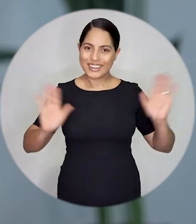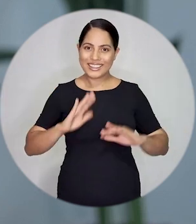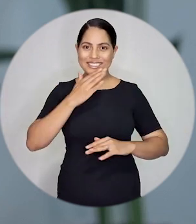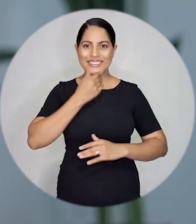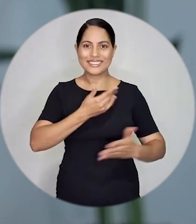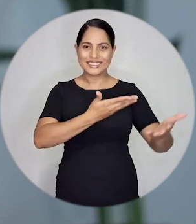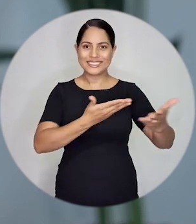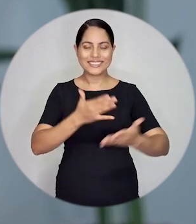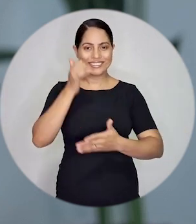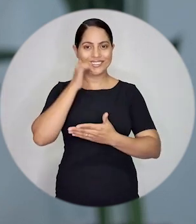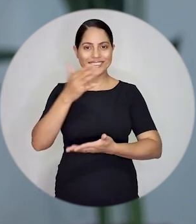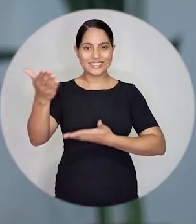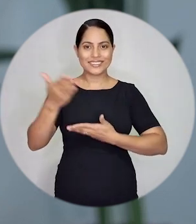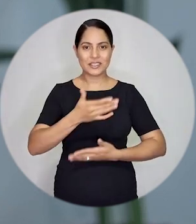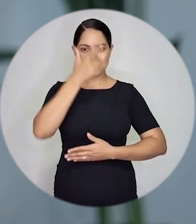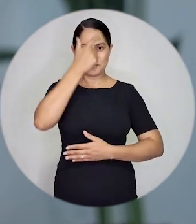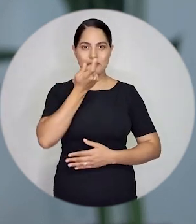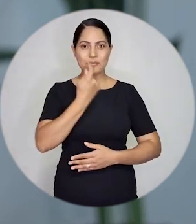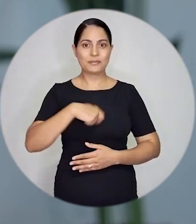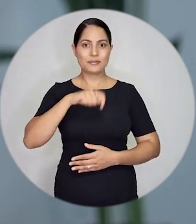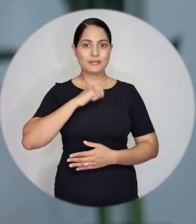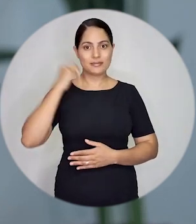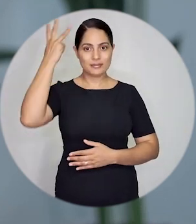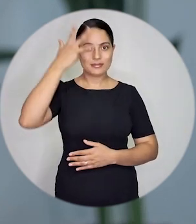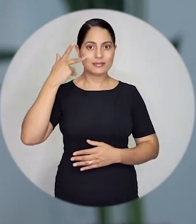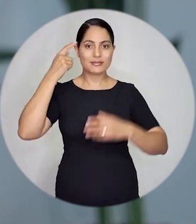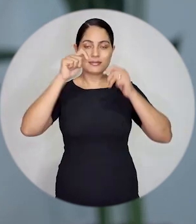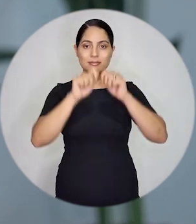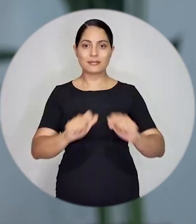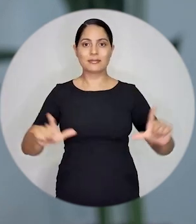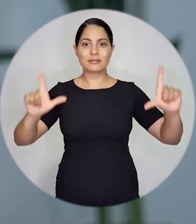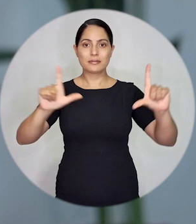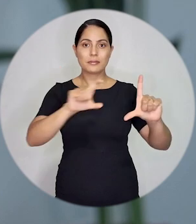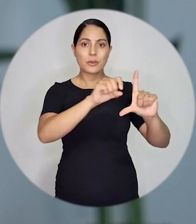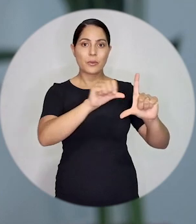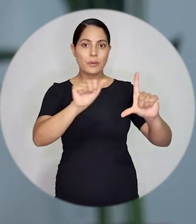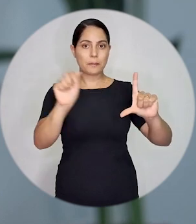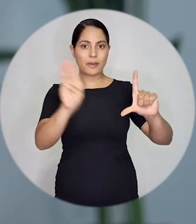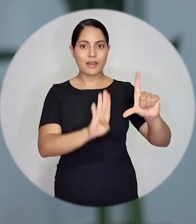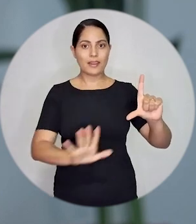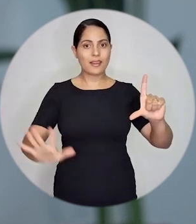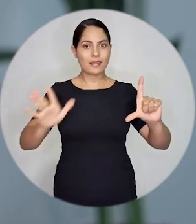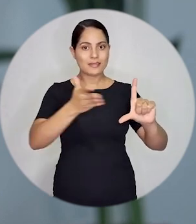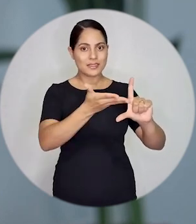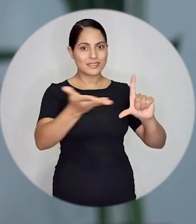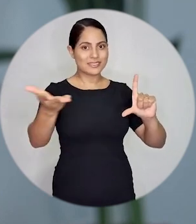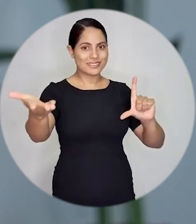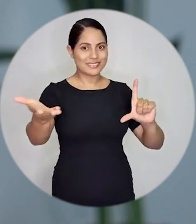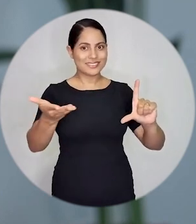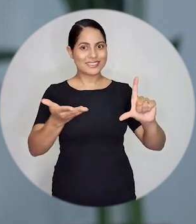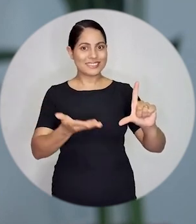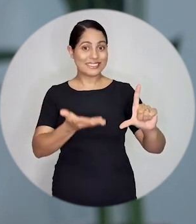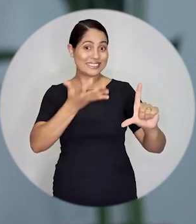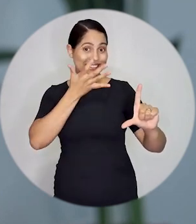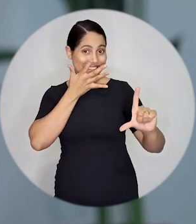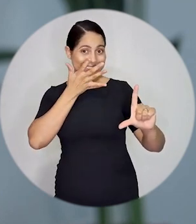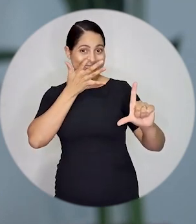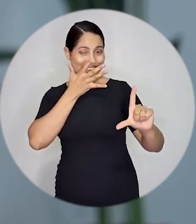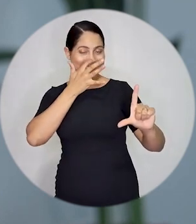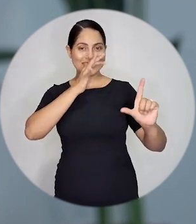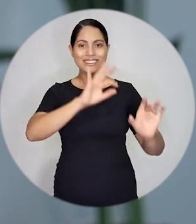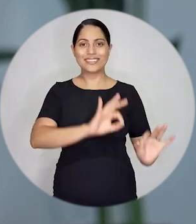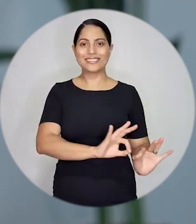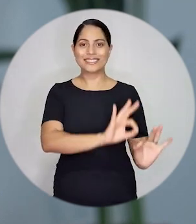Olá, seja bem-vindo, seja bem-vinda. Eu sou Mariana Xavier e esse é o programa OAB Nacional. A partir de agora, você é o